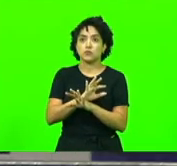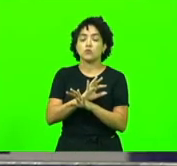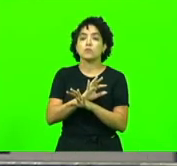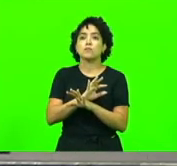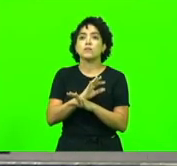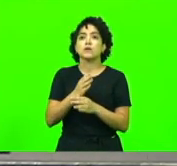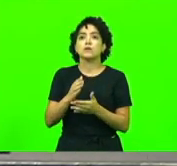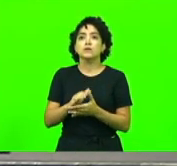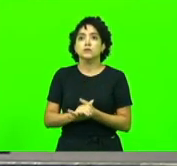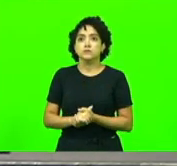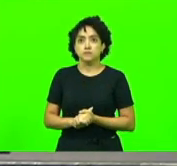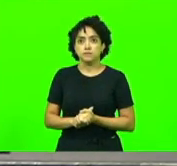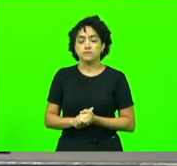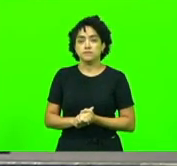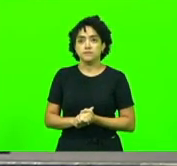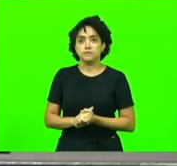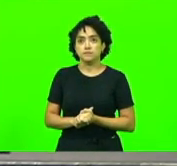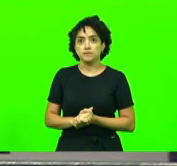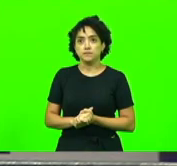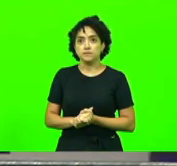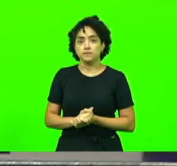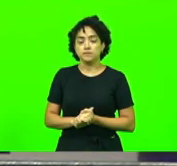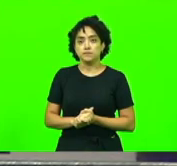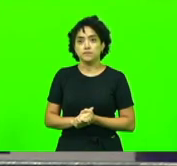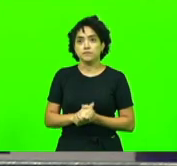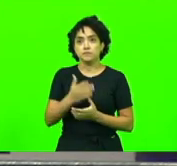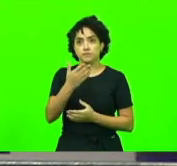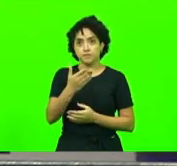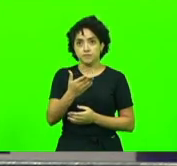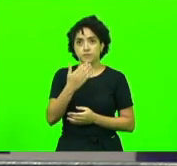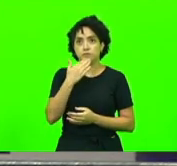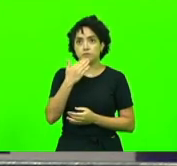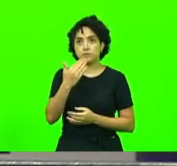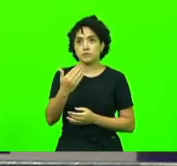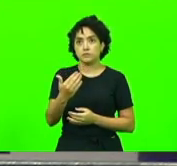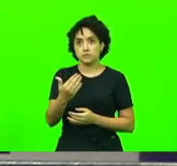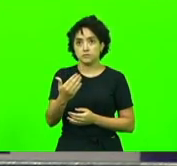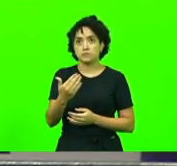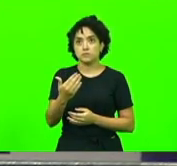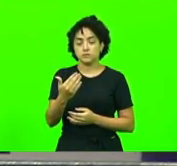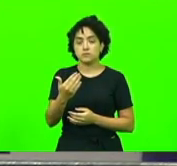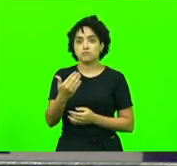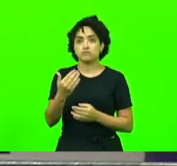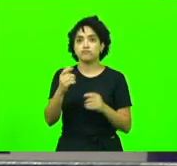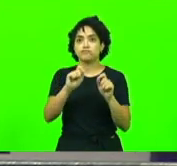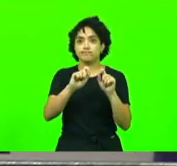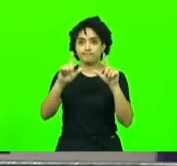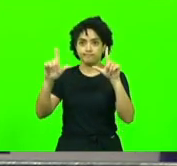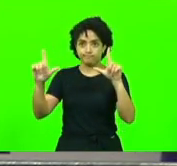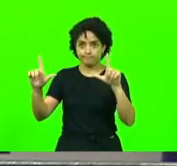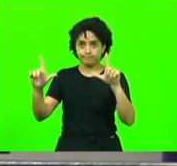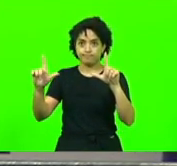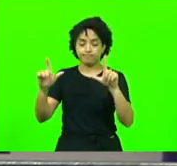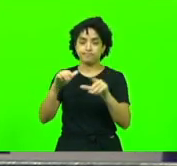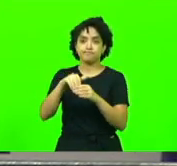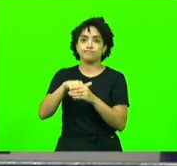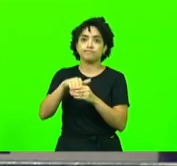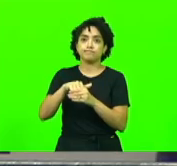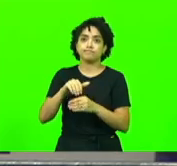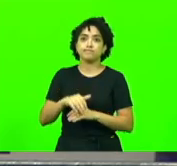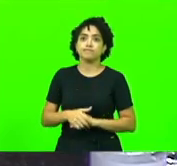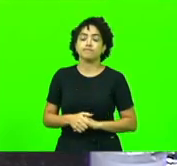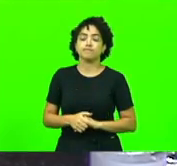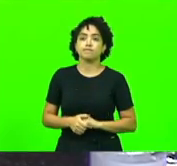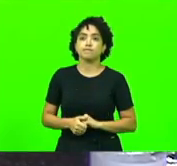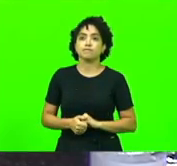voto, presidente. Encaminhamento de voto. Peço a vossa excelência se podemos abrir o painel enquanto vossa excelência caminha o voto. Pode abrir o painel, por